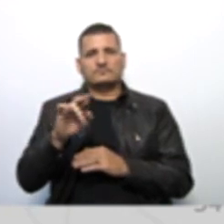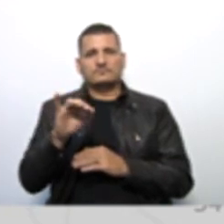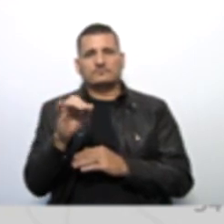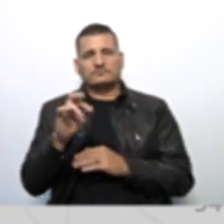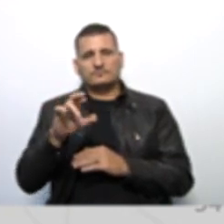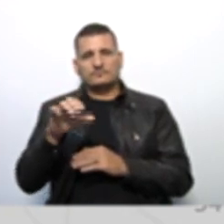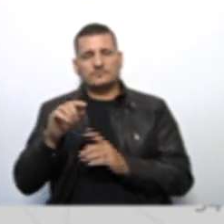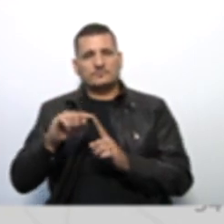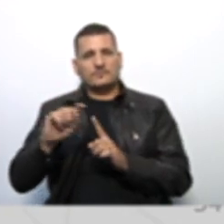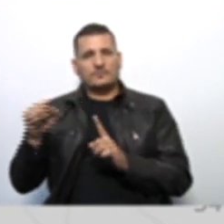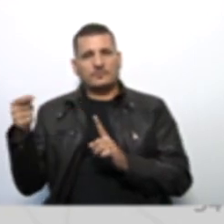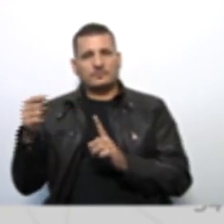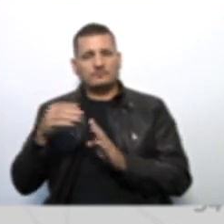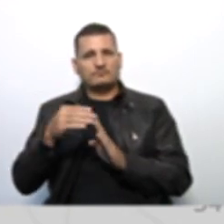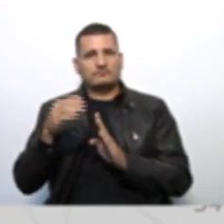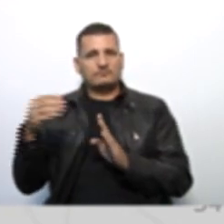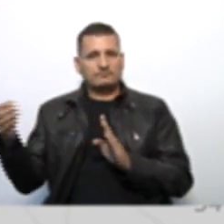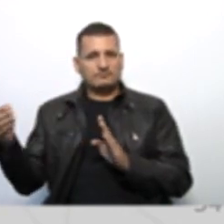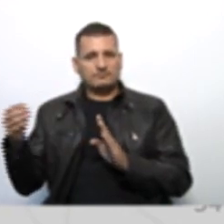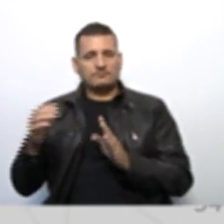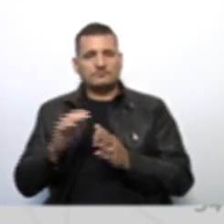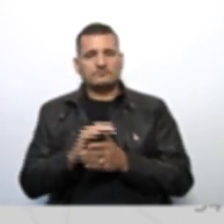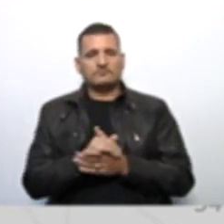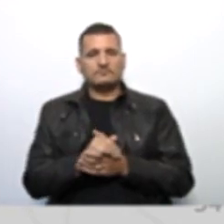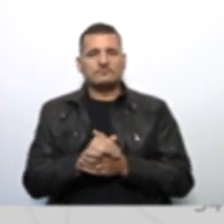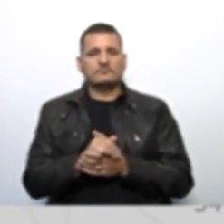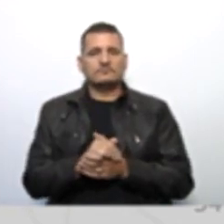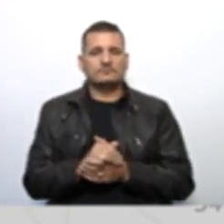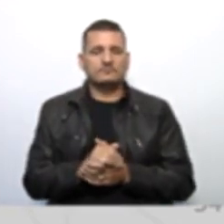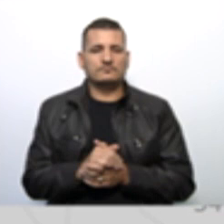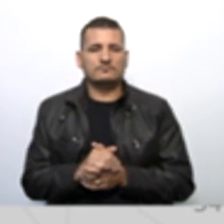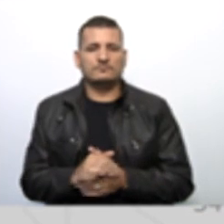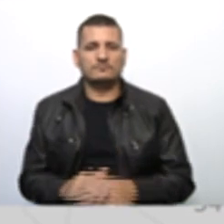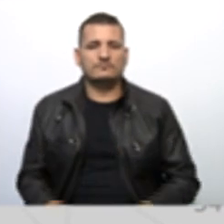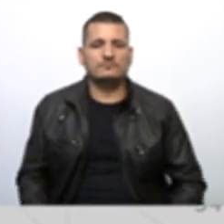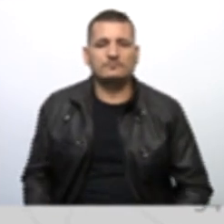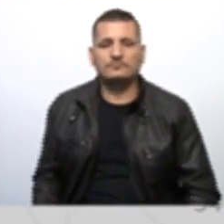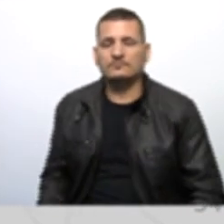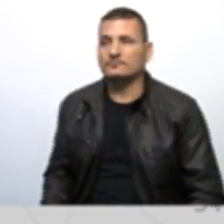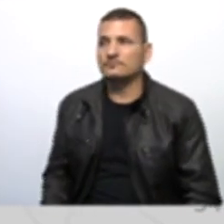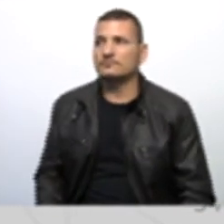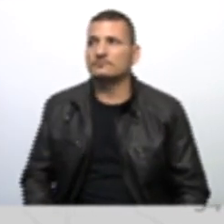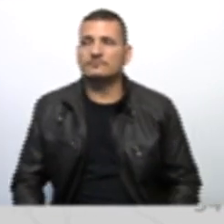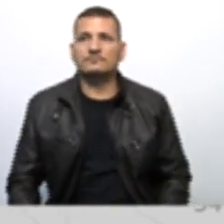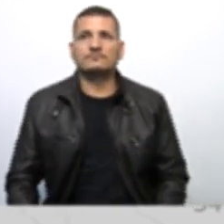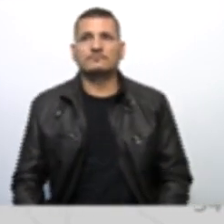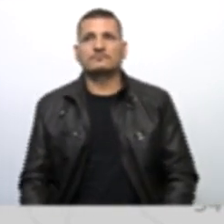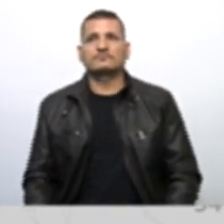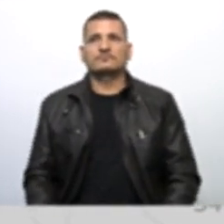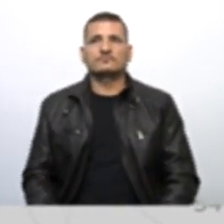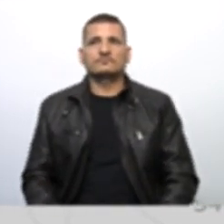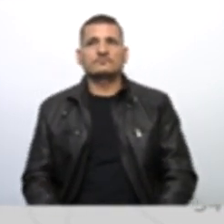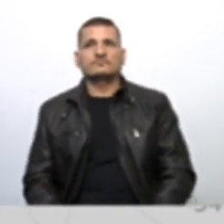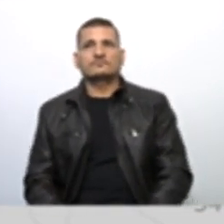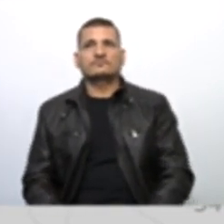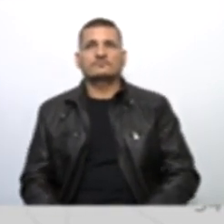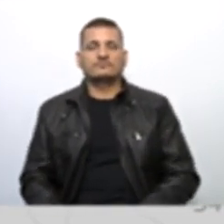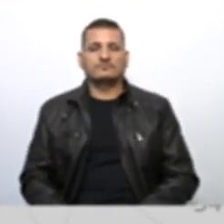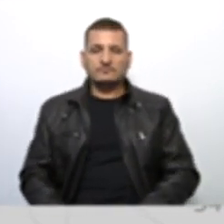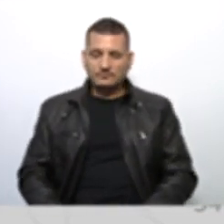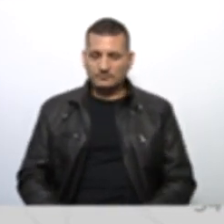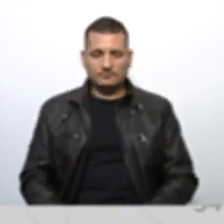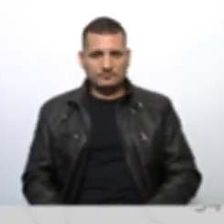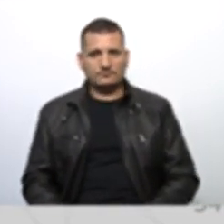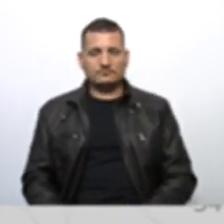vem depois. Então, o que vem depois da onde foi ocorrido o problema lá, pode ser